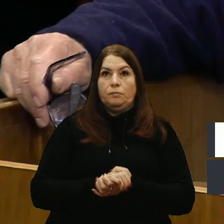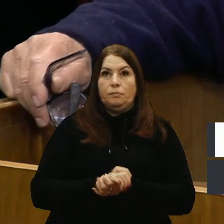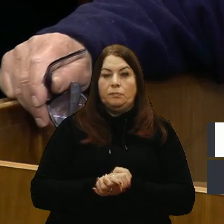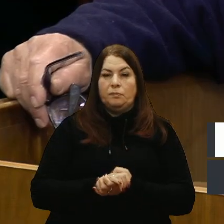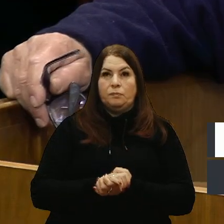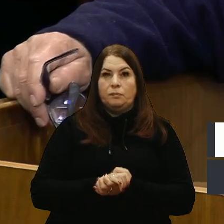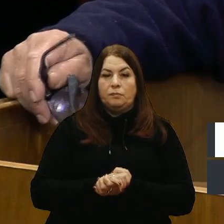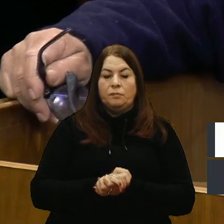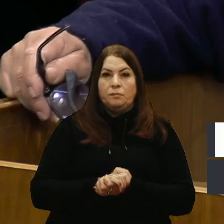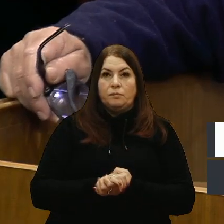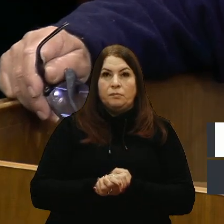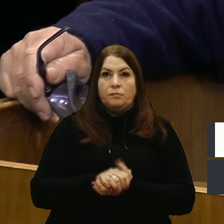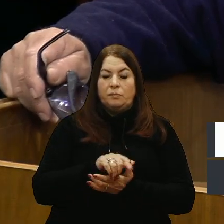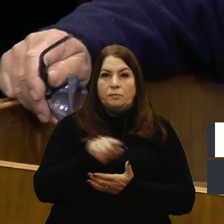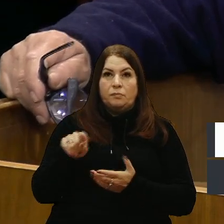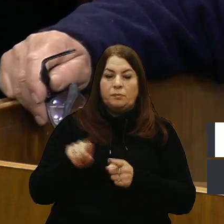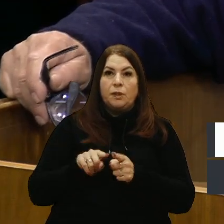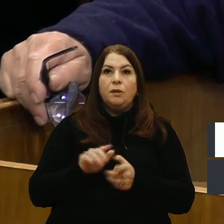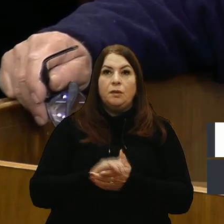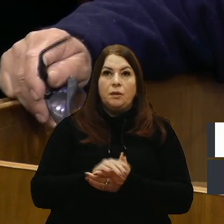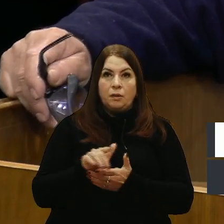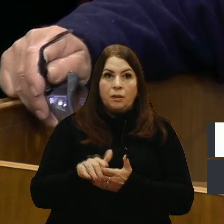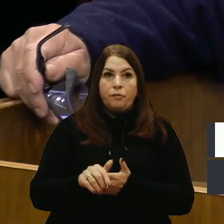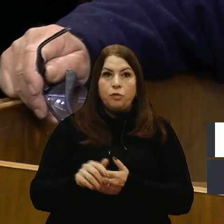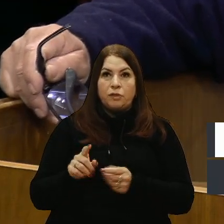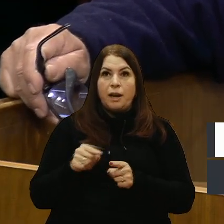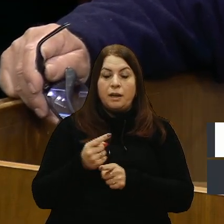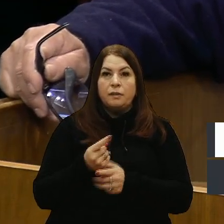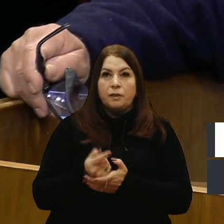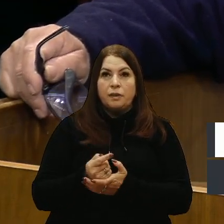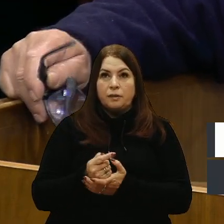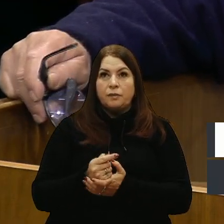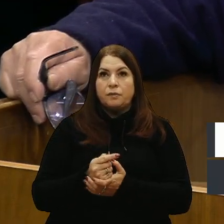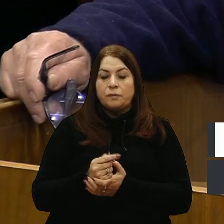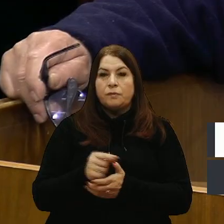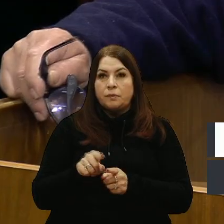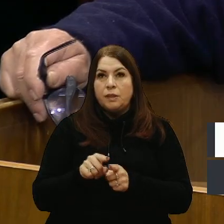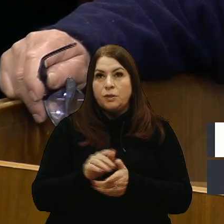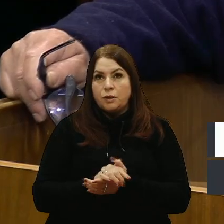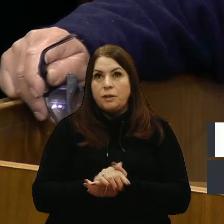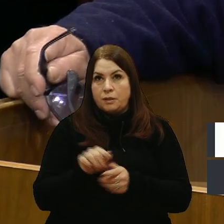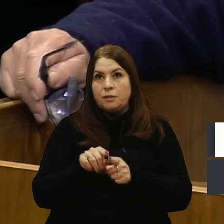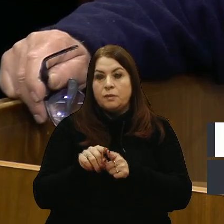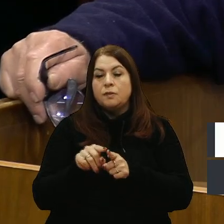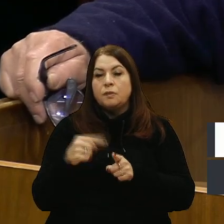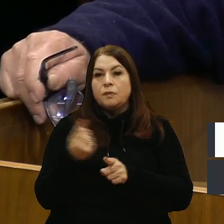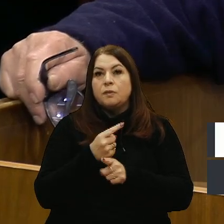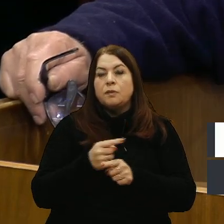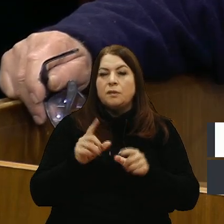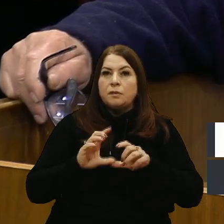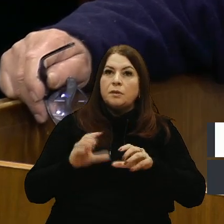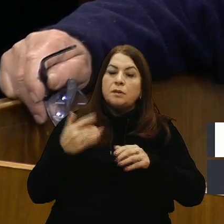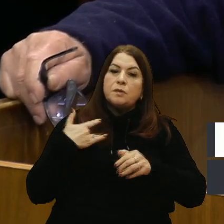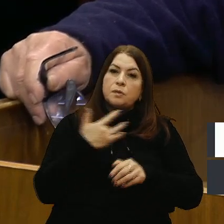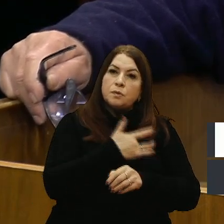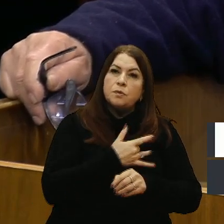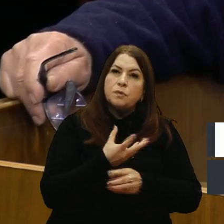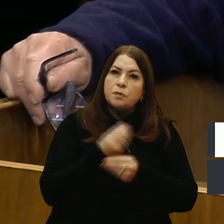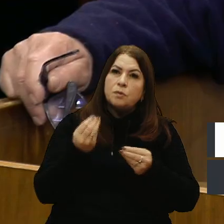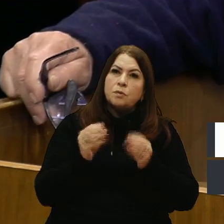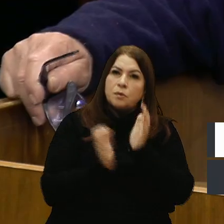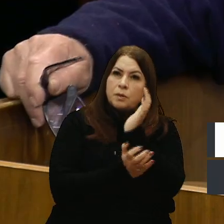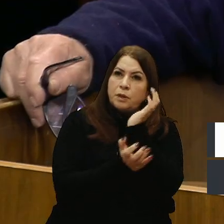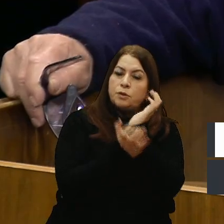se vacinar. E o dado do DEMAS, que é o Departamento de Epidemiologia e Vigilância em Saúde, algumas